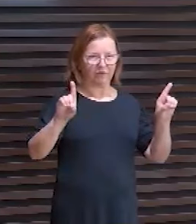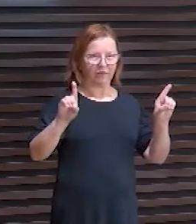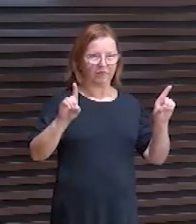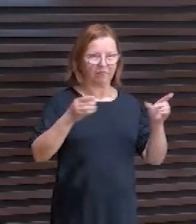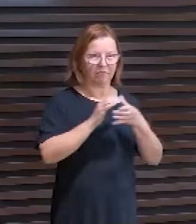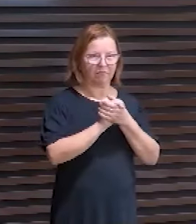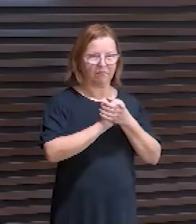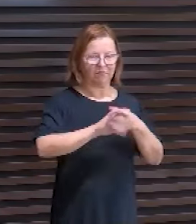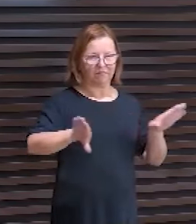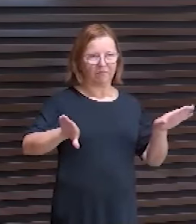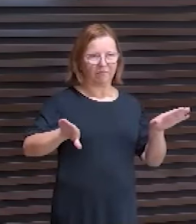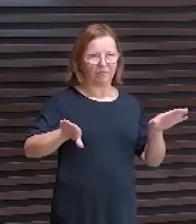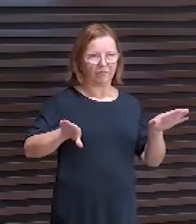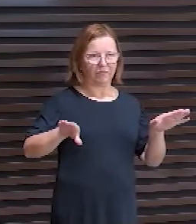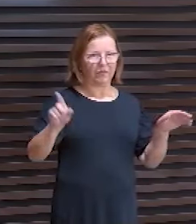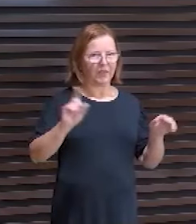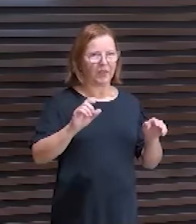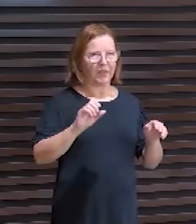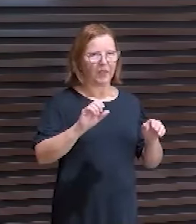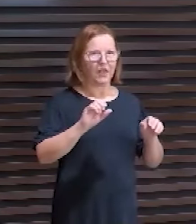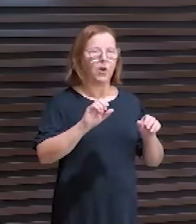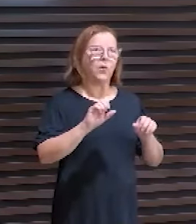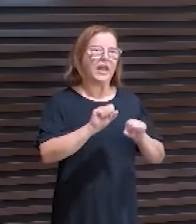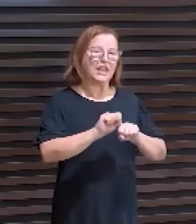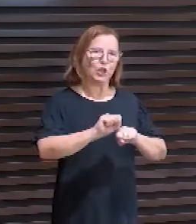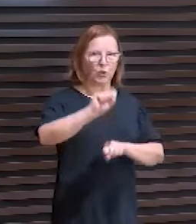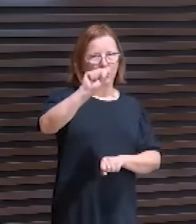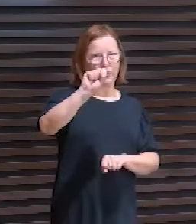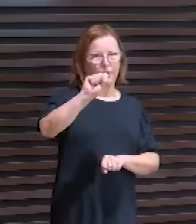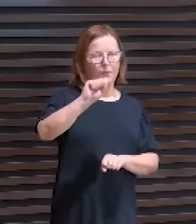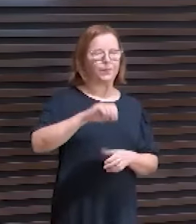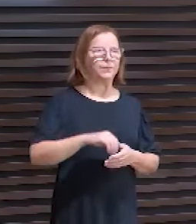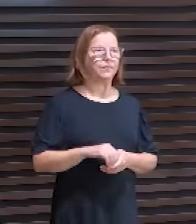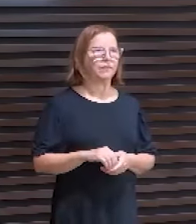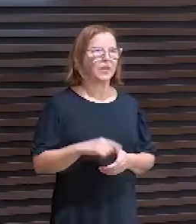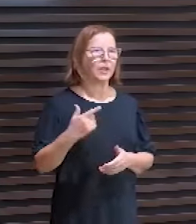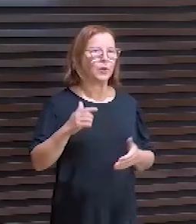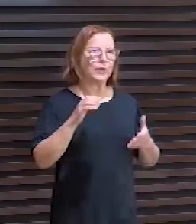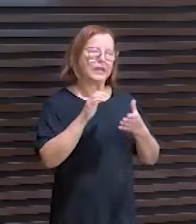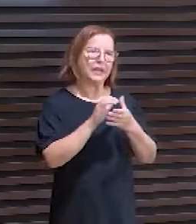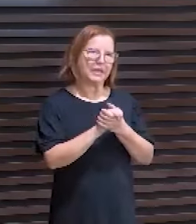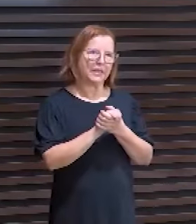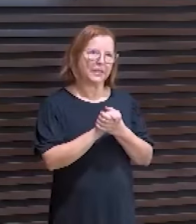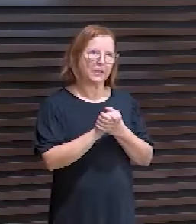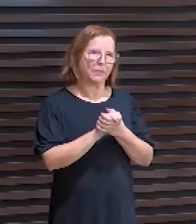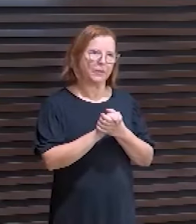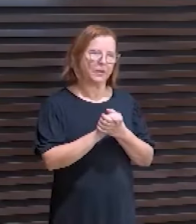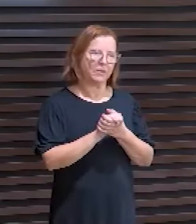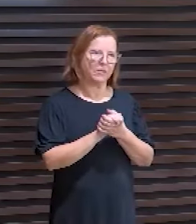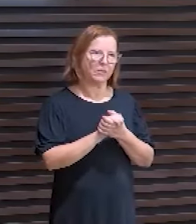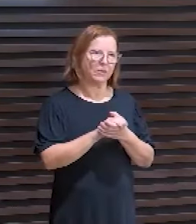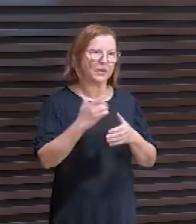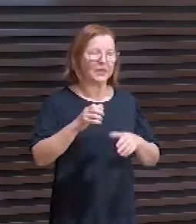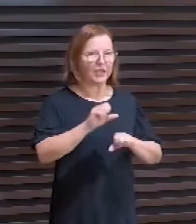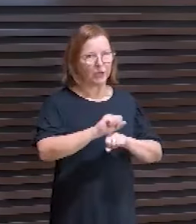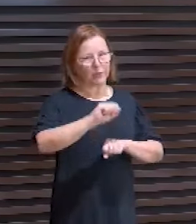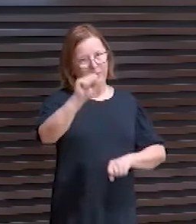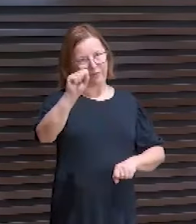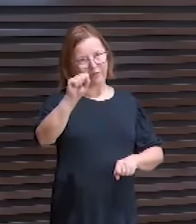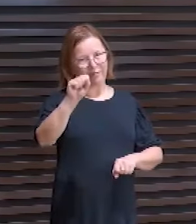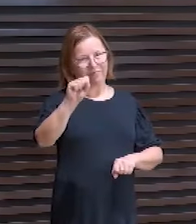separação não é a solução não há casamento sem solução eu quero que vocês